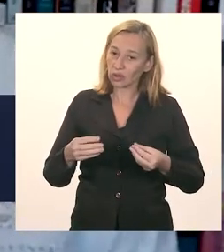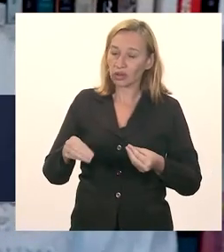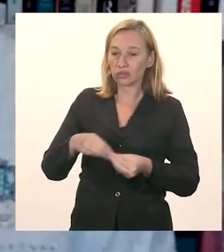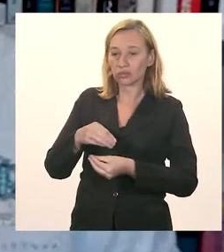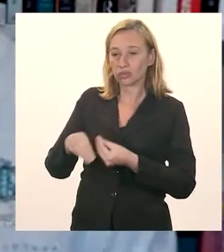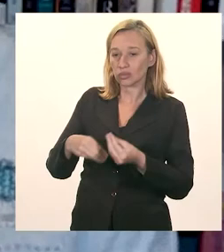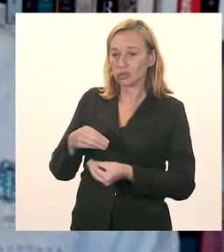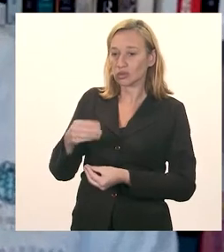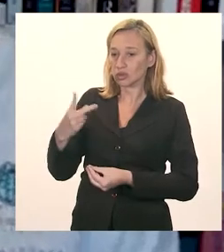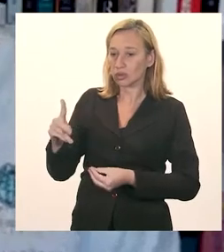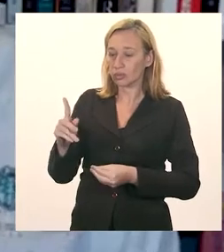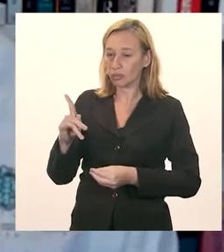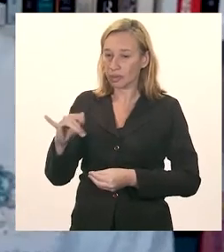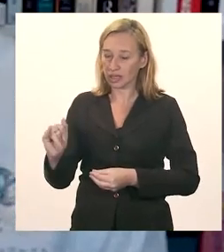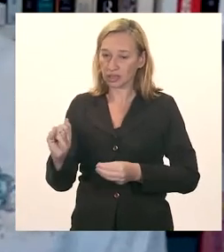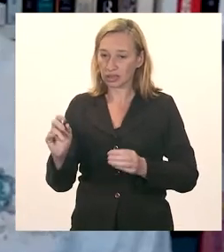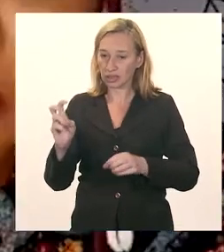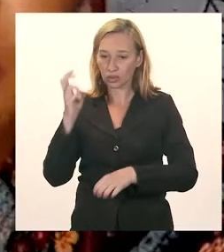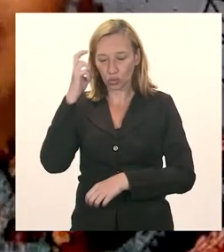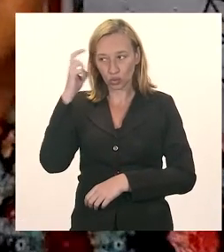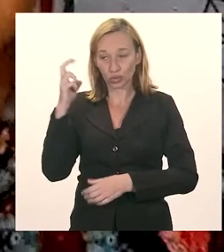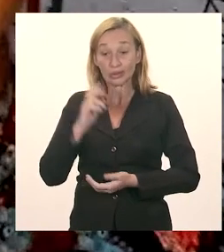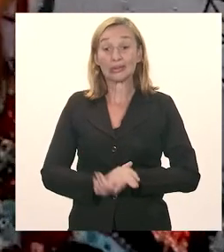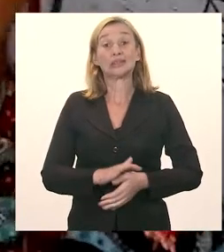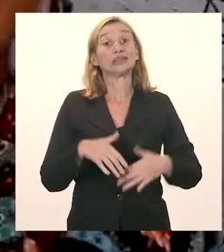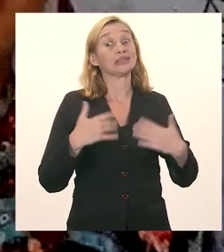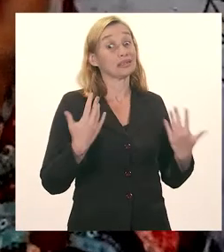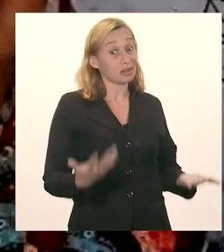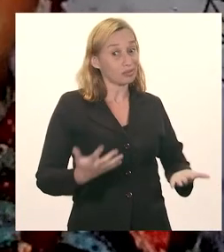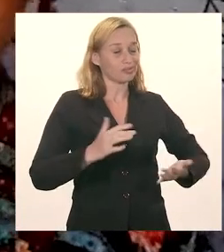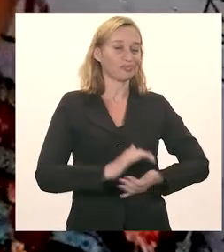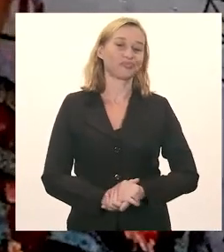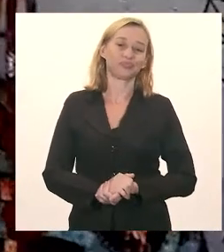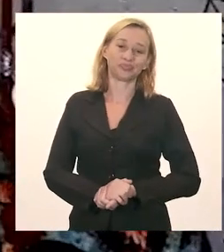dos seus pais nessa cultura? Então,